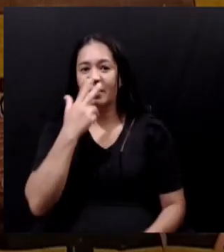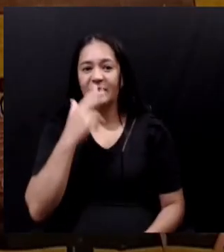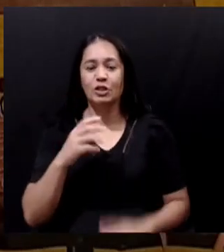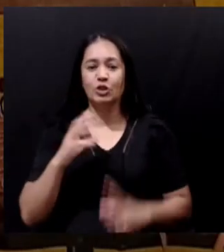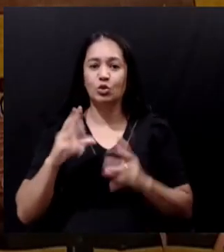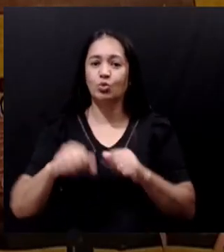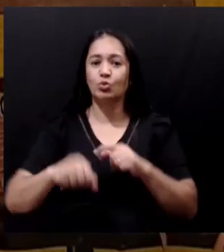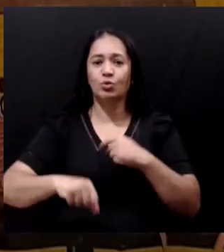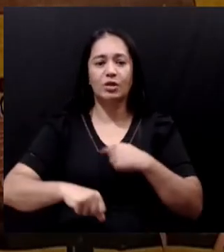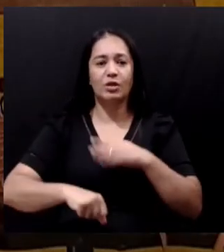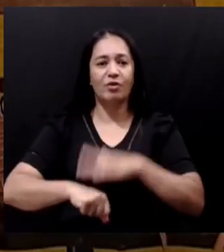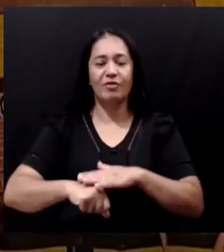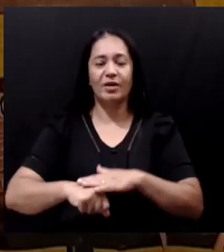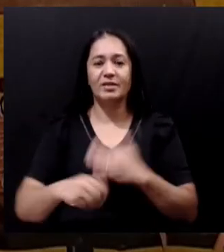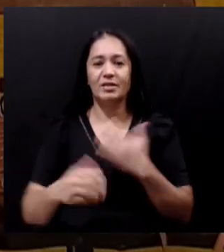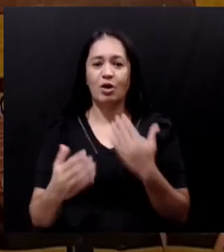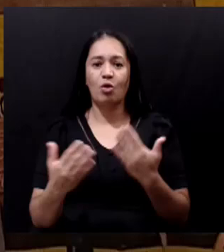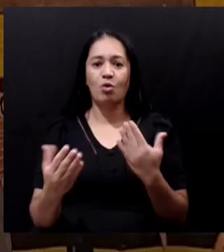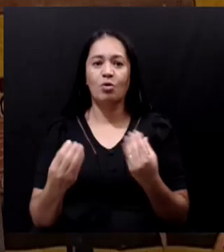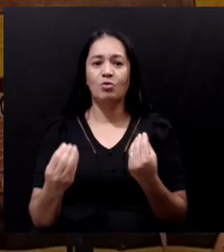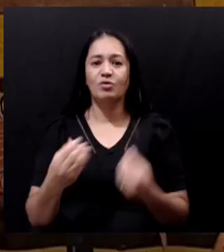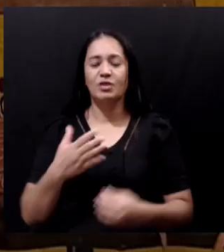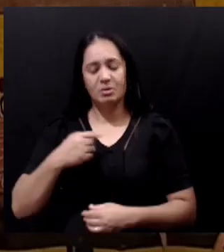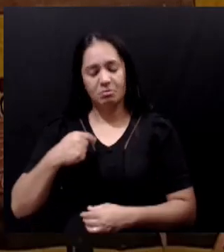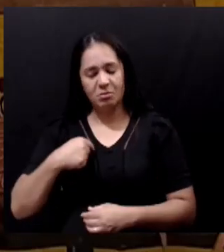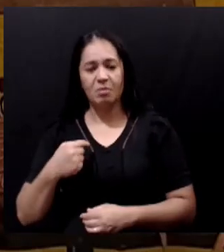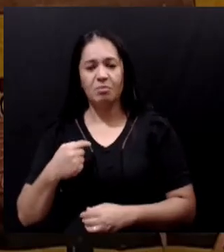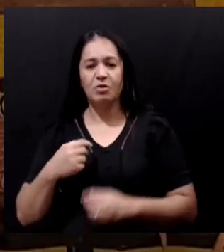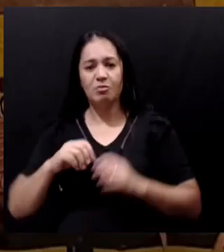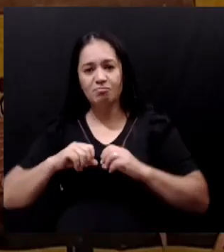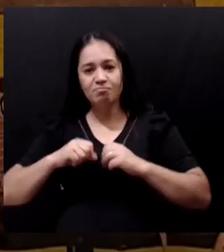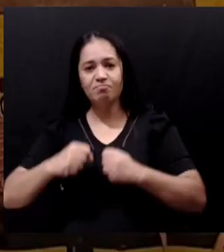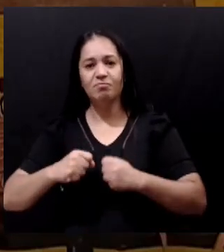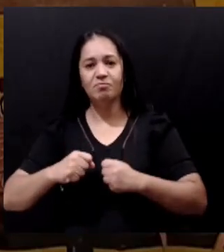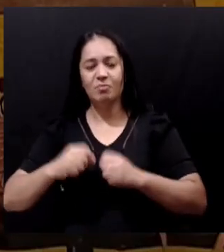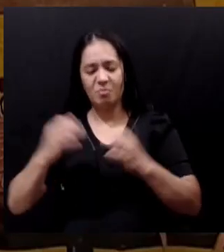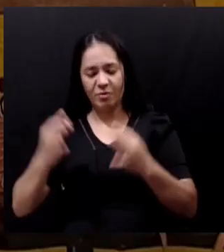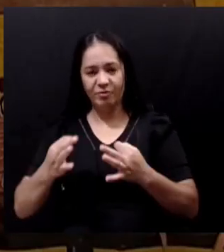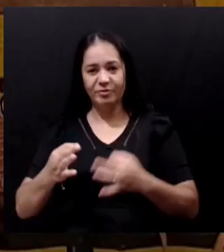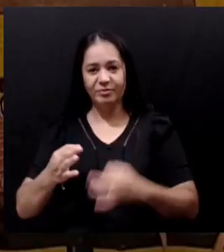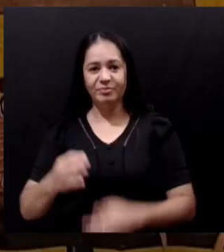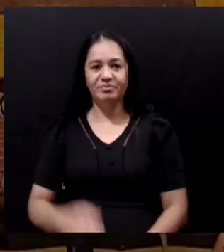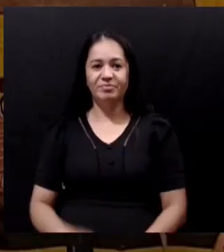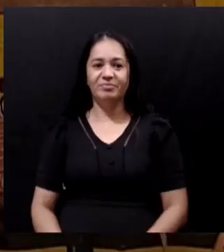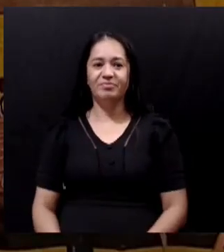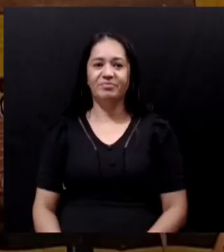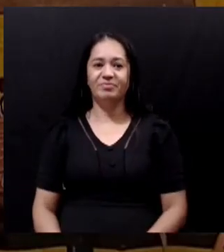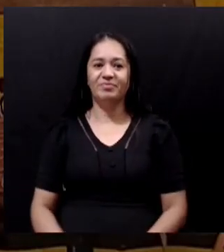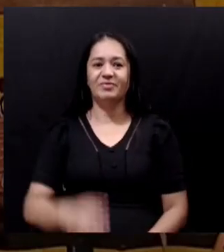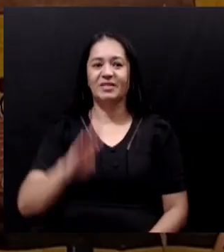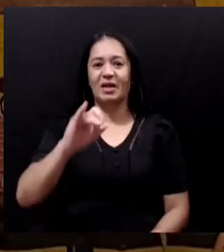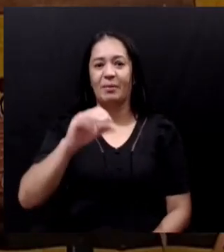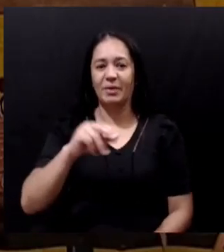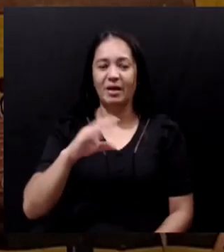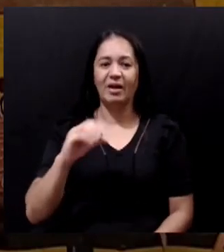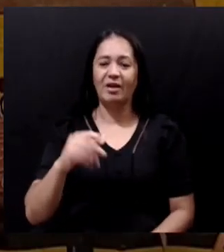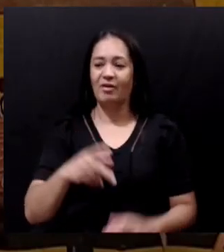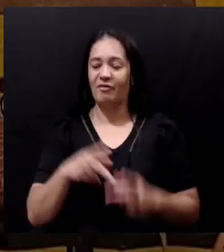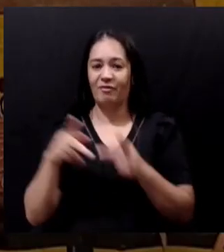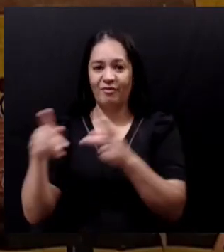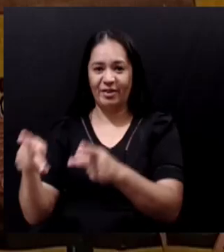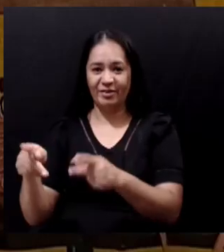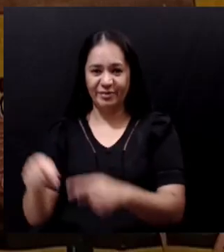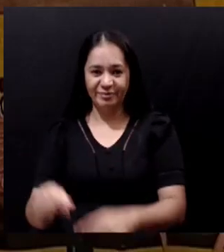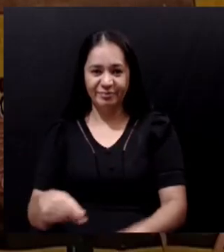fosse para mim mesmo. Eu faço tudo bem feito, dou o meu melhor. Aí a Bianca veio aqui, como a Isabel falou, a gente recebeu o convite